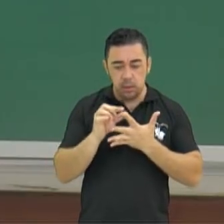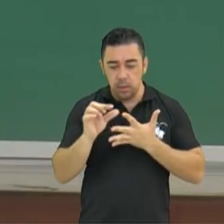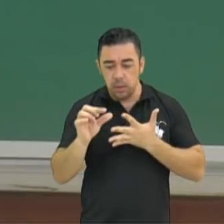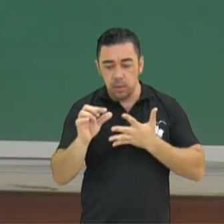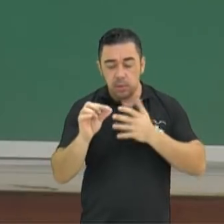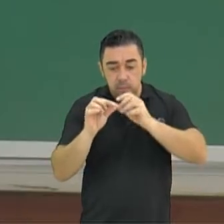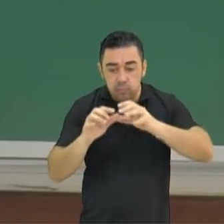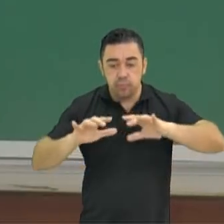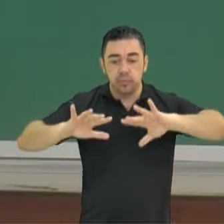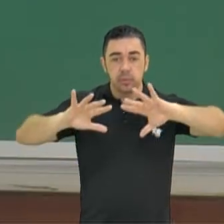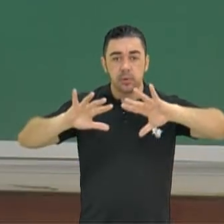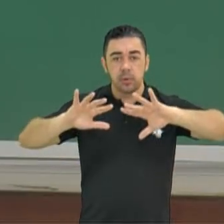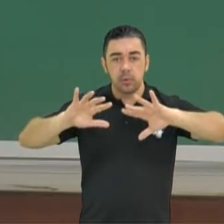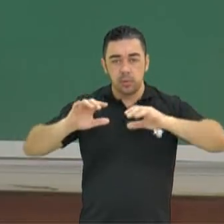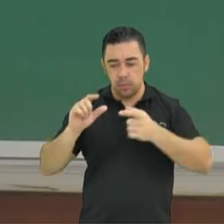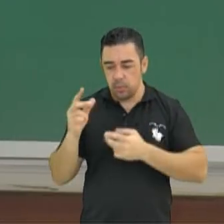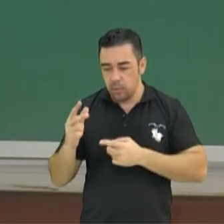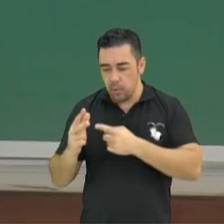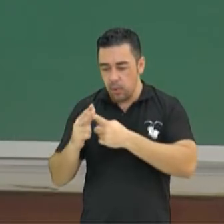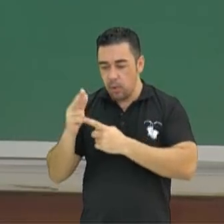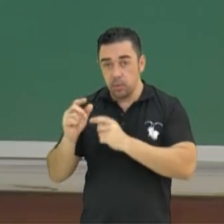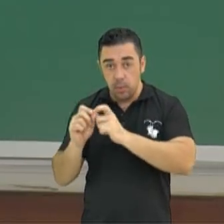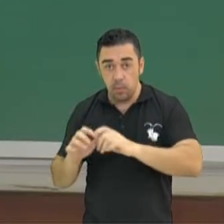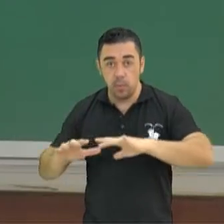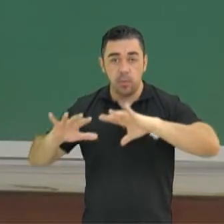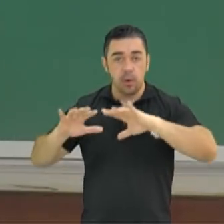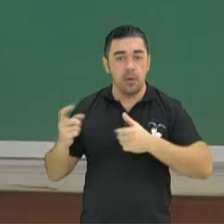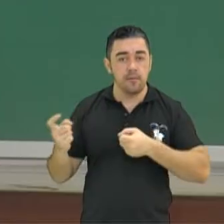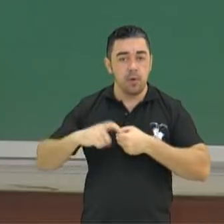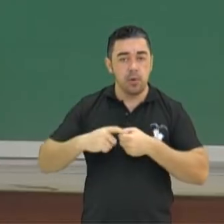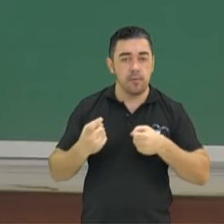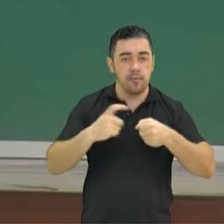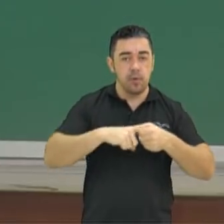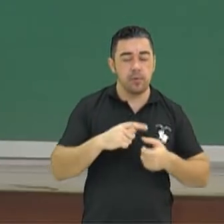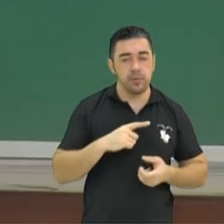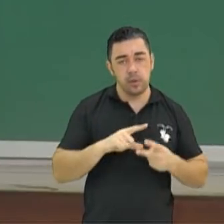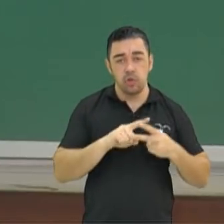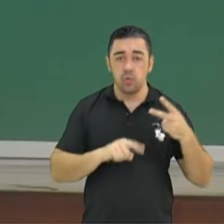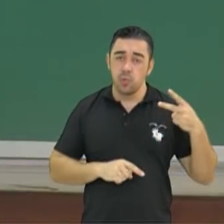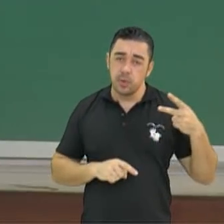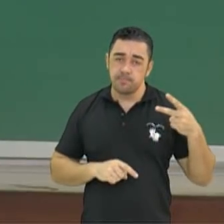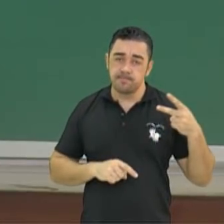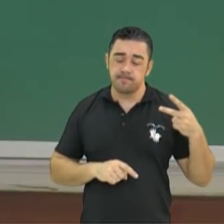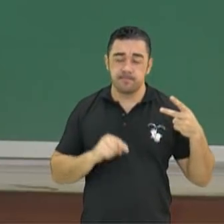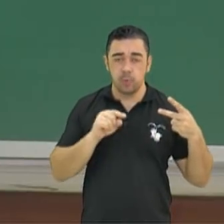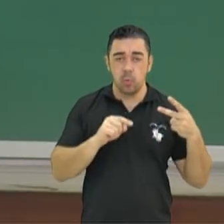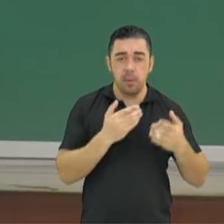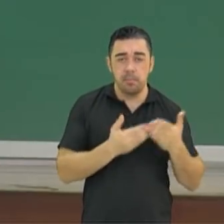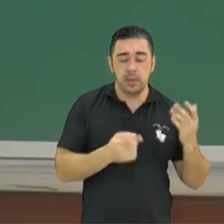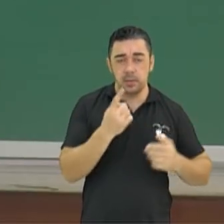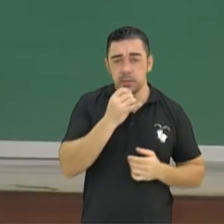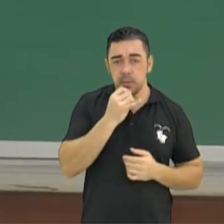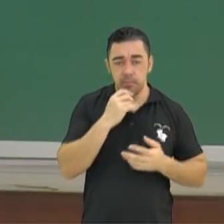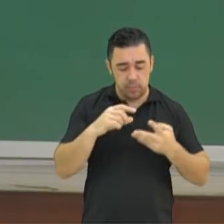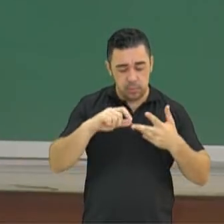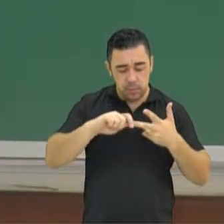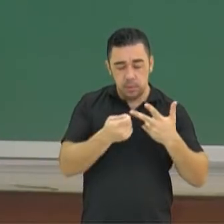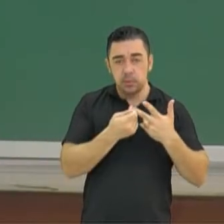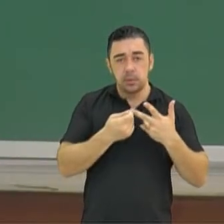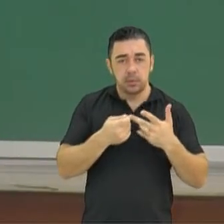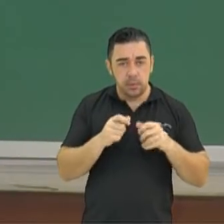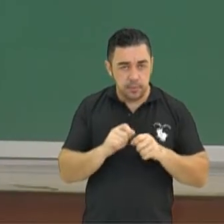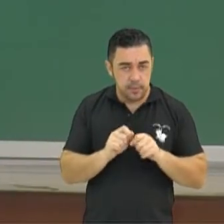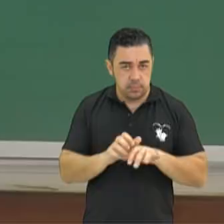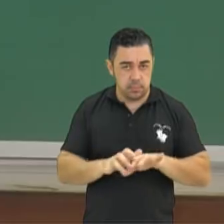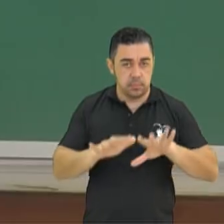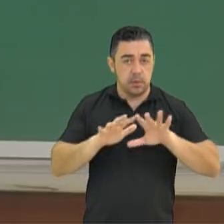eu tirei vai virar outra estrela do mar e ela se regenera. Então, eu vou ter duas estrelas do mar a partir de uma que perdeu um braço. Né? A